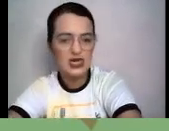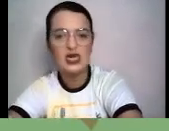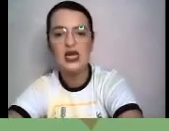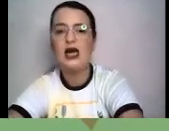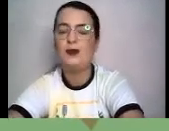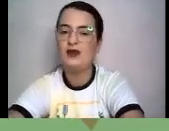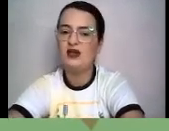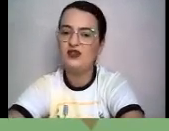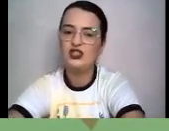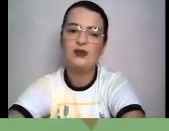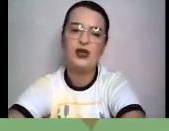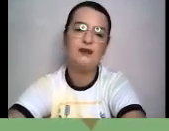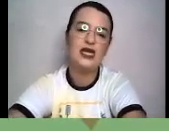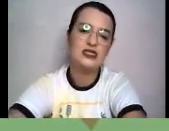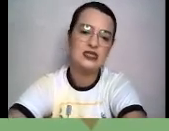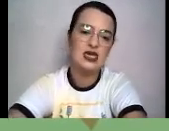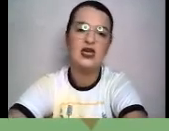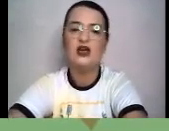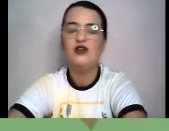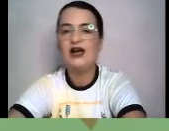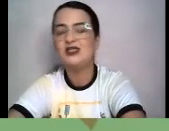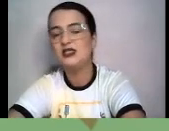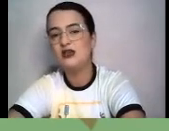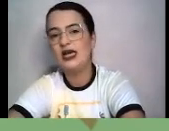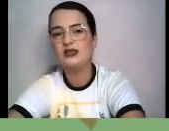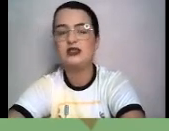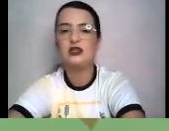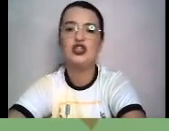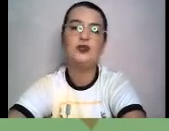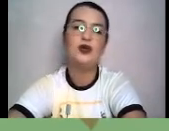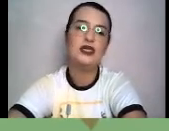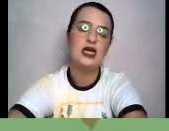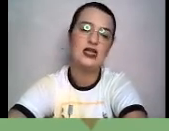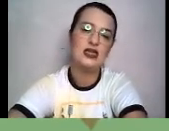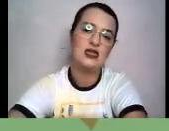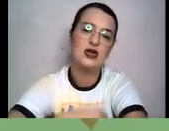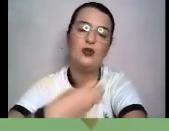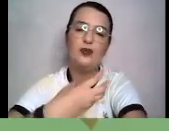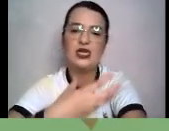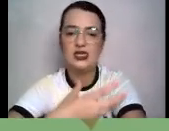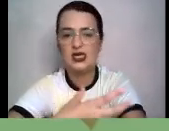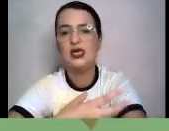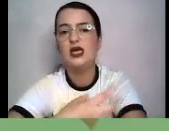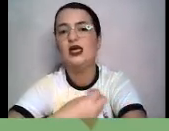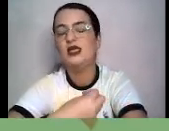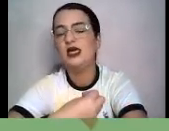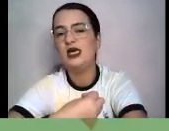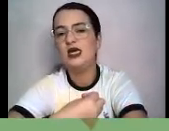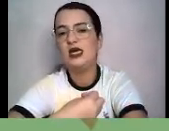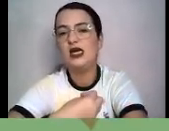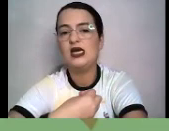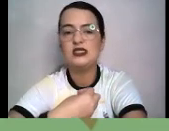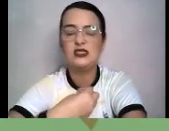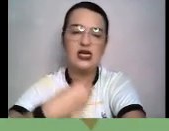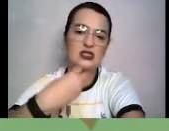situações que, à primeira vista, podem parecer fatos isolados. Então, a geopolítica, ela tenta compreender,